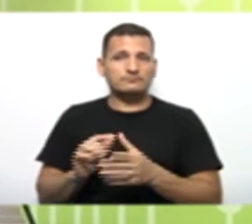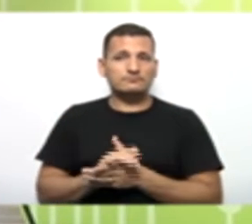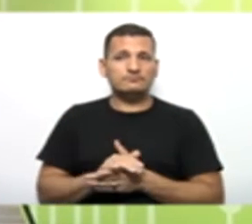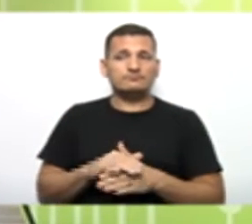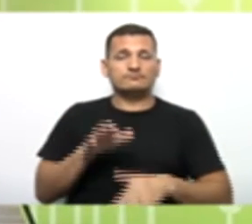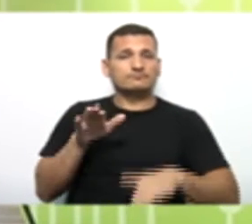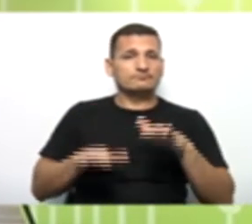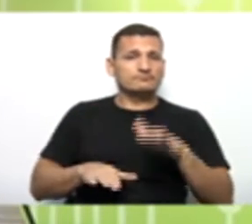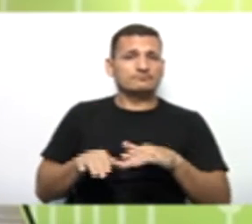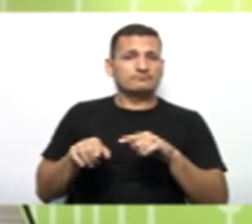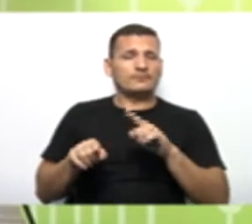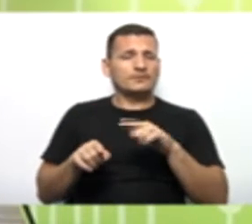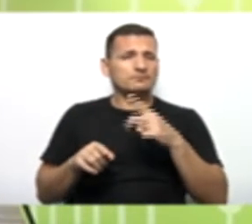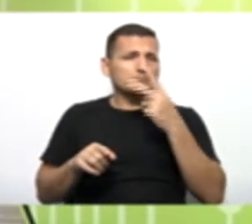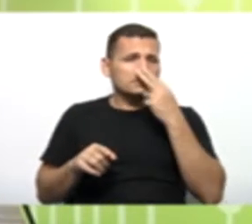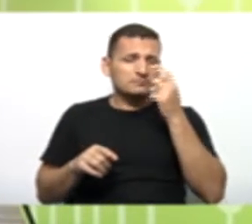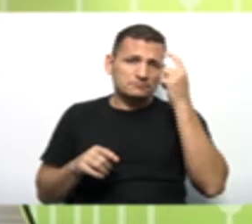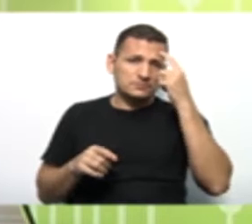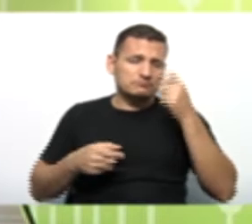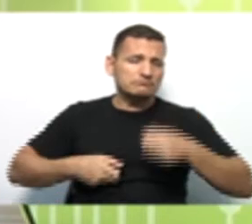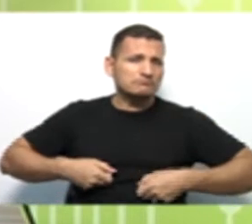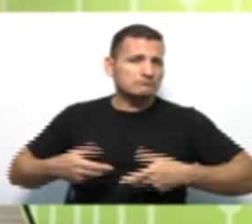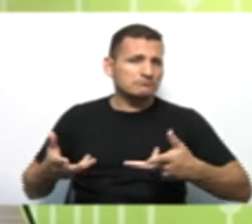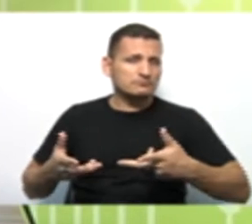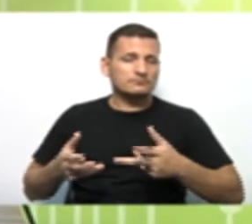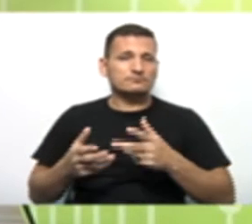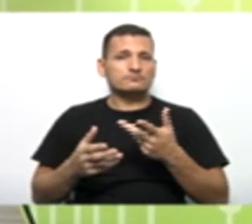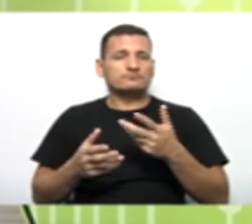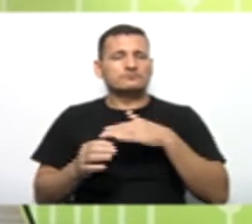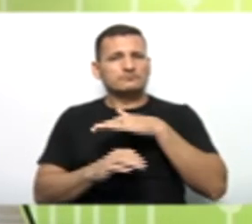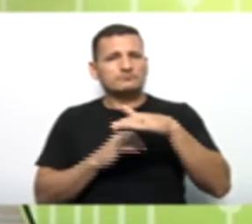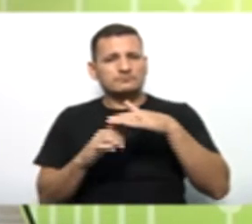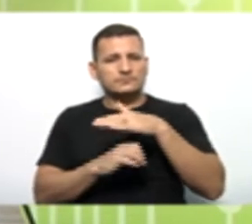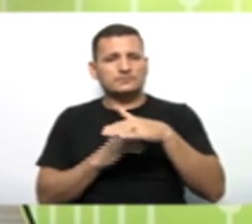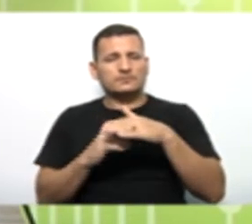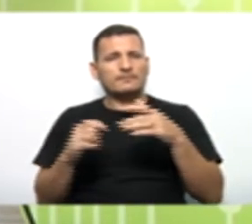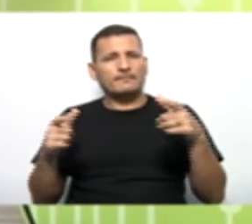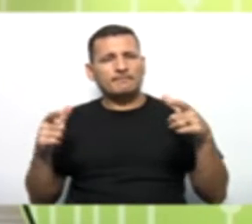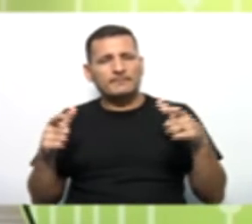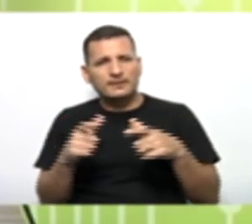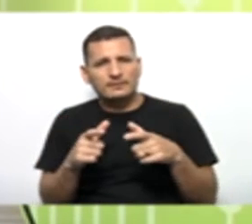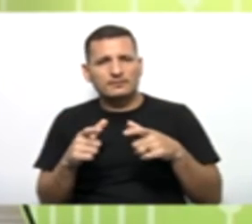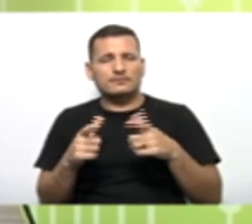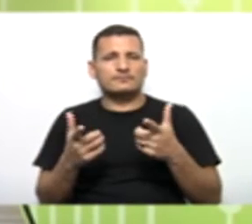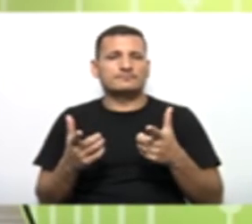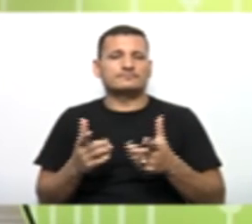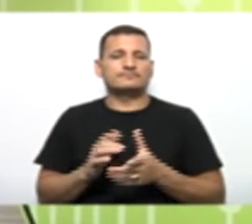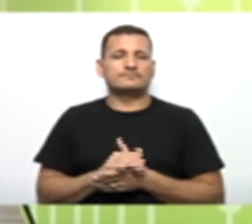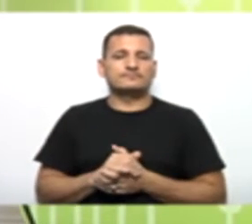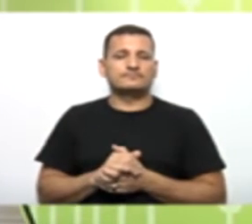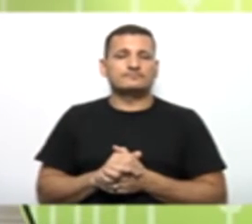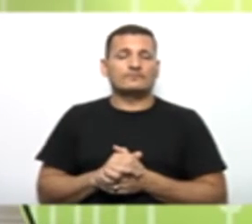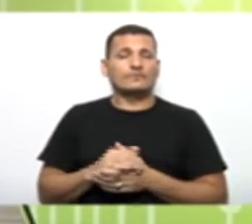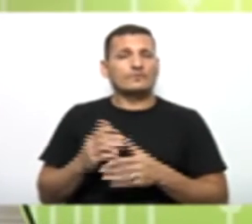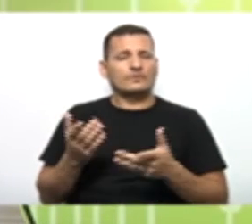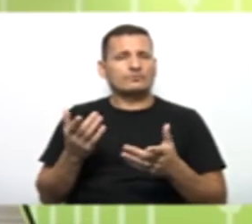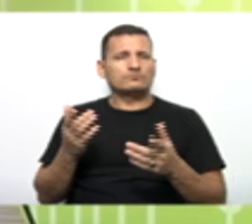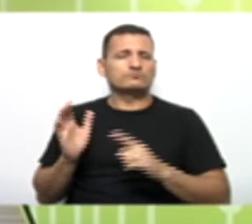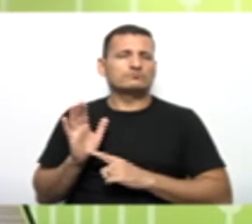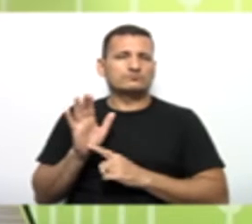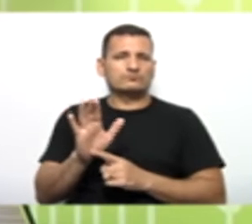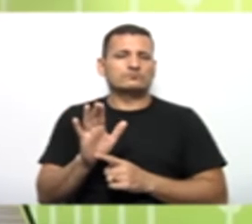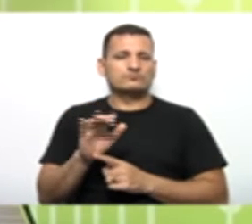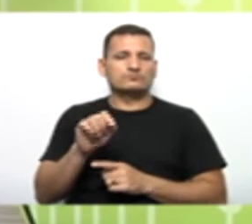é visto como um custo, principalmente para as empresas pequenas e de médio porte. O que nós estamos mostrando é